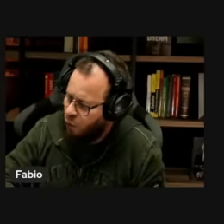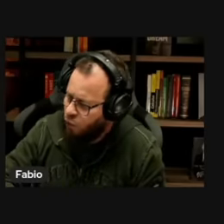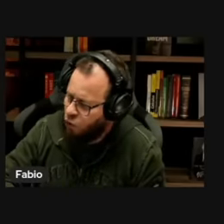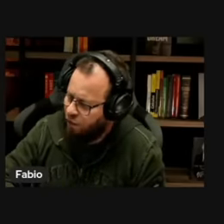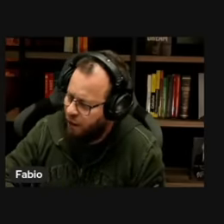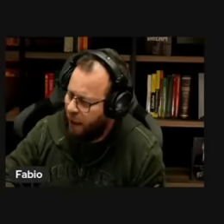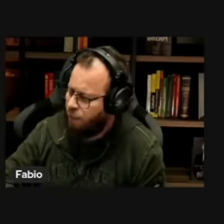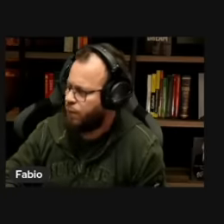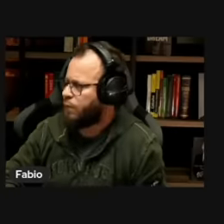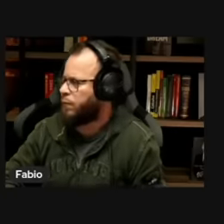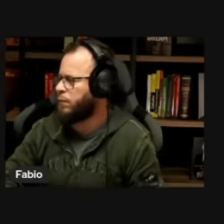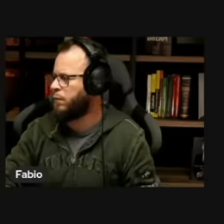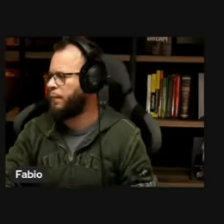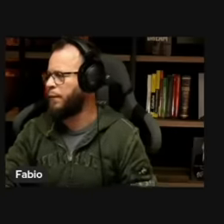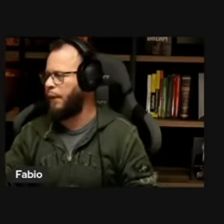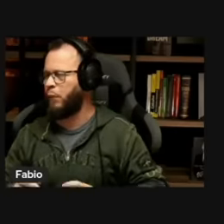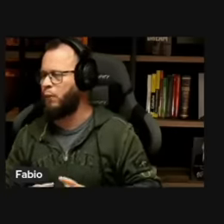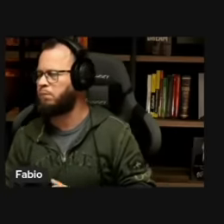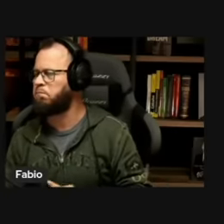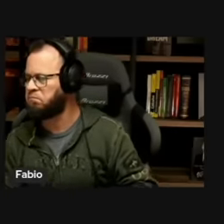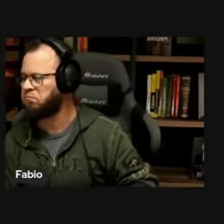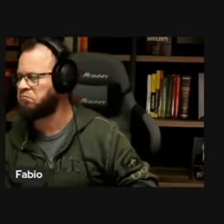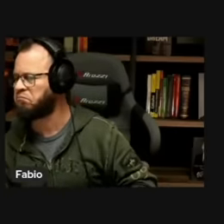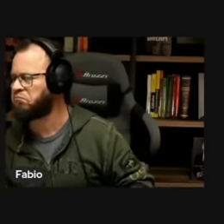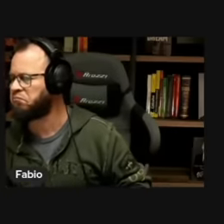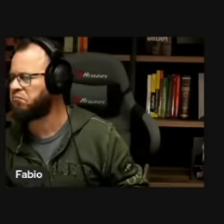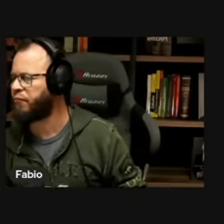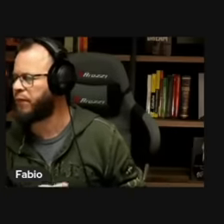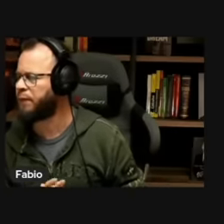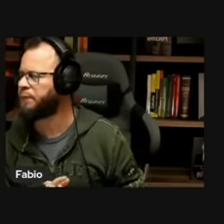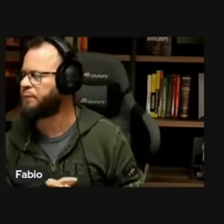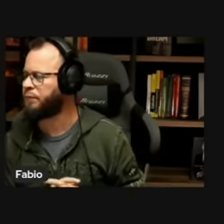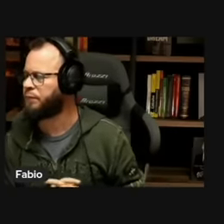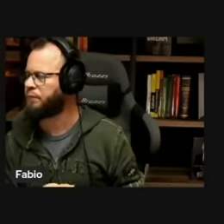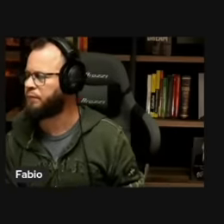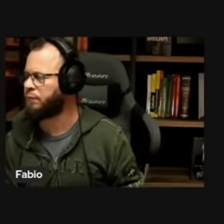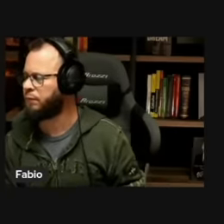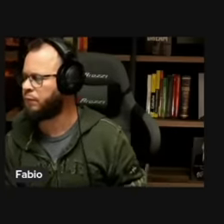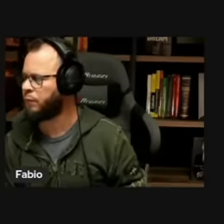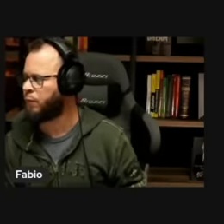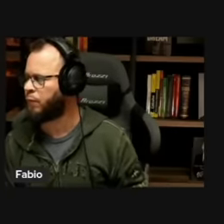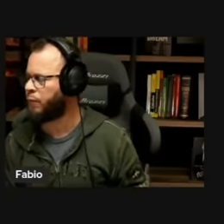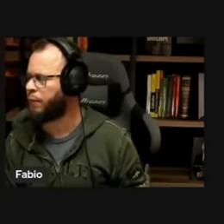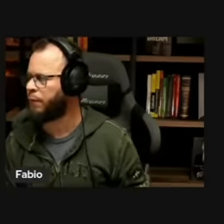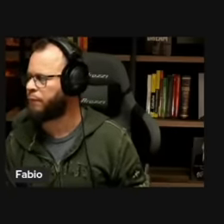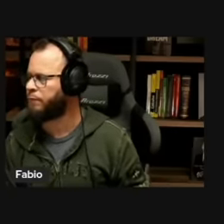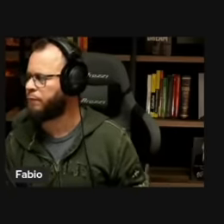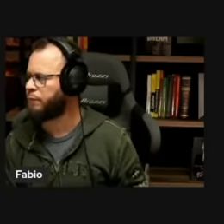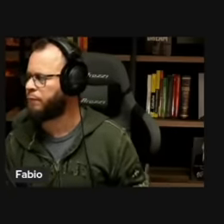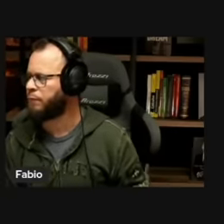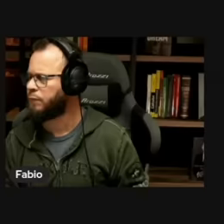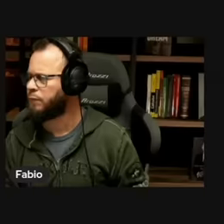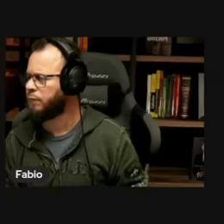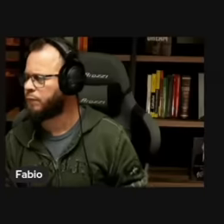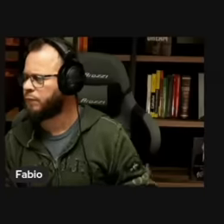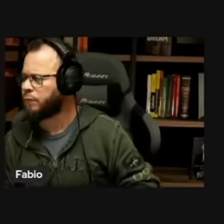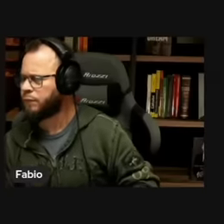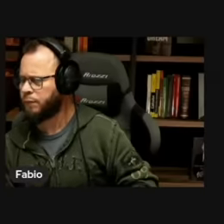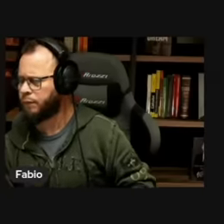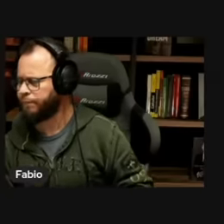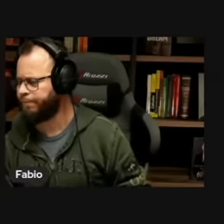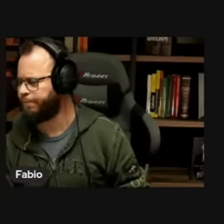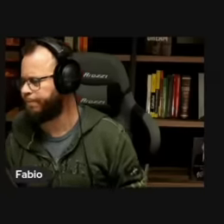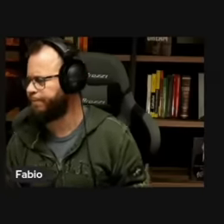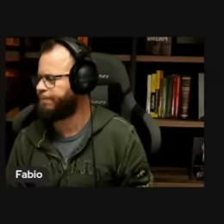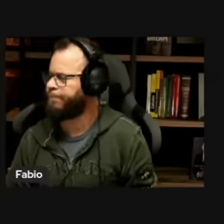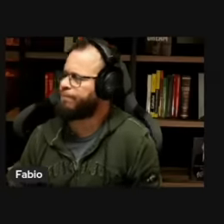aqui continua vai lá buracos até Guaravita o senhor vai distribuir para quem for no evento Quem dera que o senhor fosse